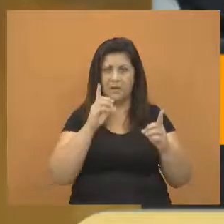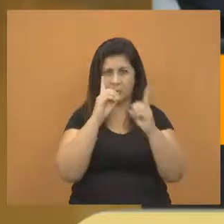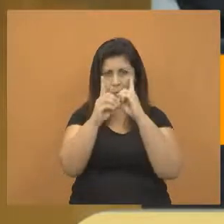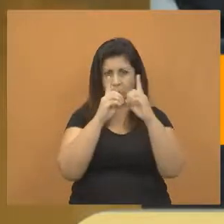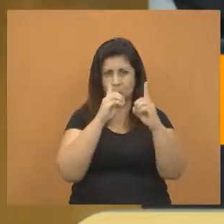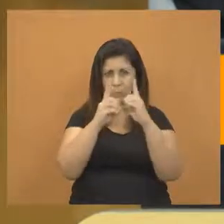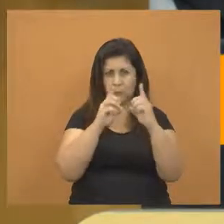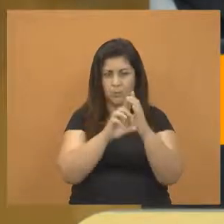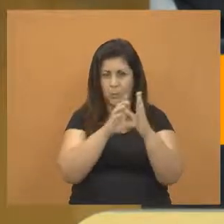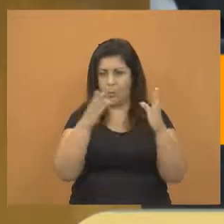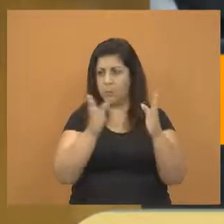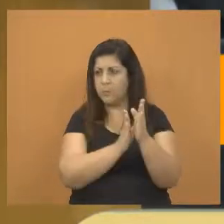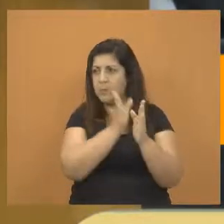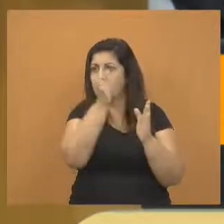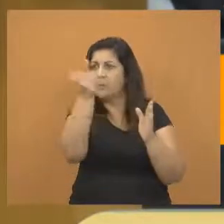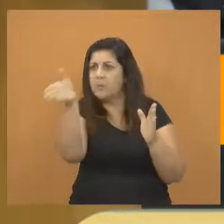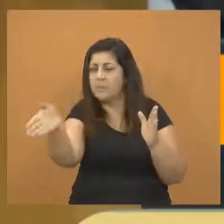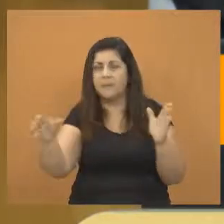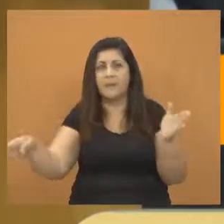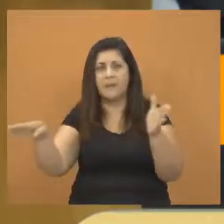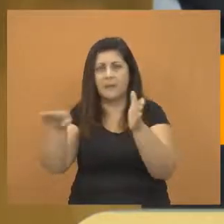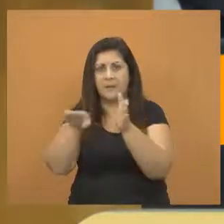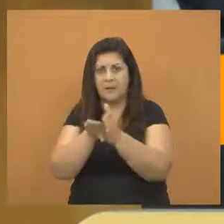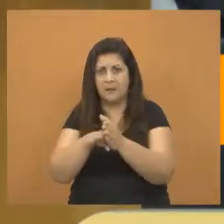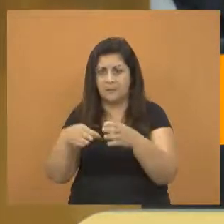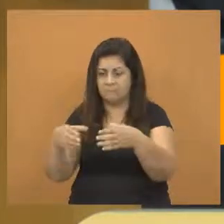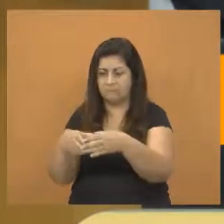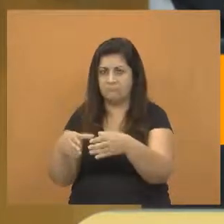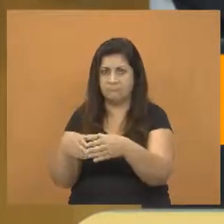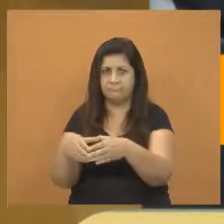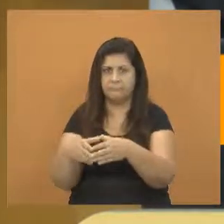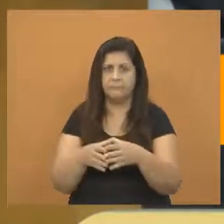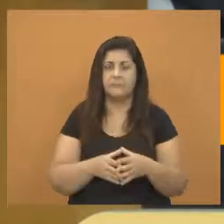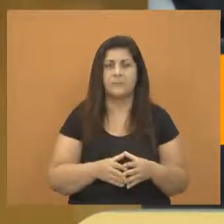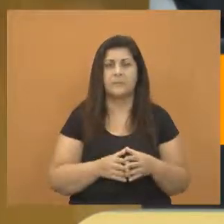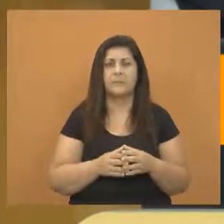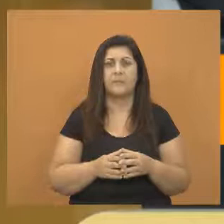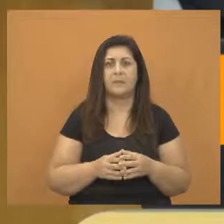a Avenida Alfredo de Moraes, no Jardim Terras da Conceição.